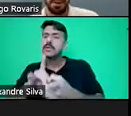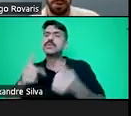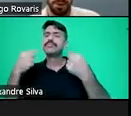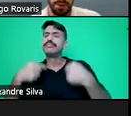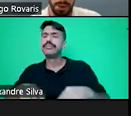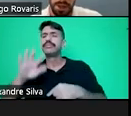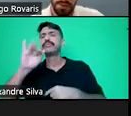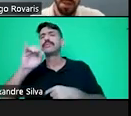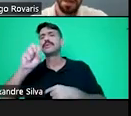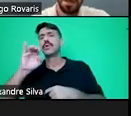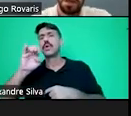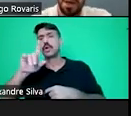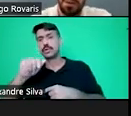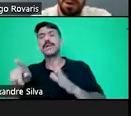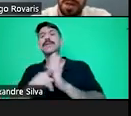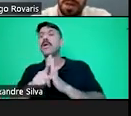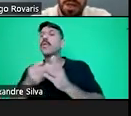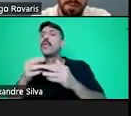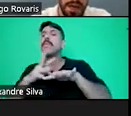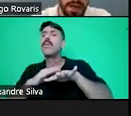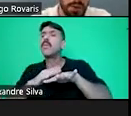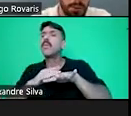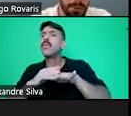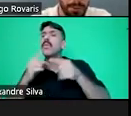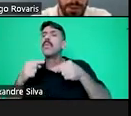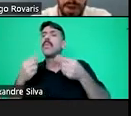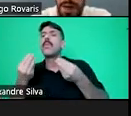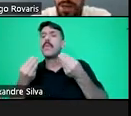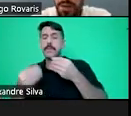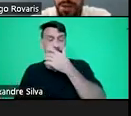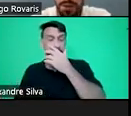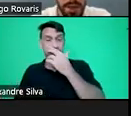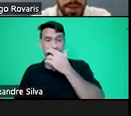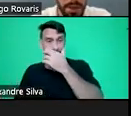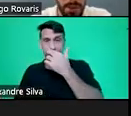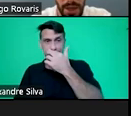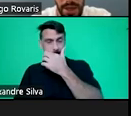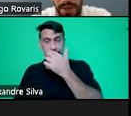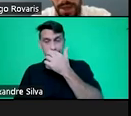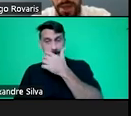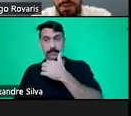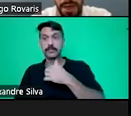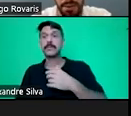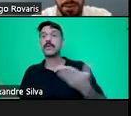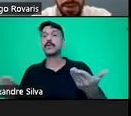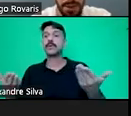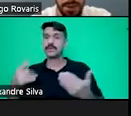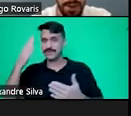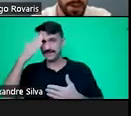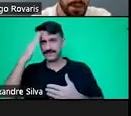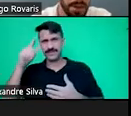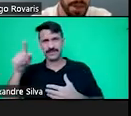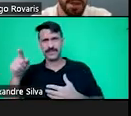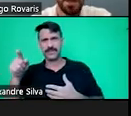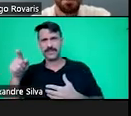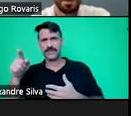impacta na fisiopatologia. Então, atualmente a gente trabalha com praticamente todas essas abordagens aqui do lado